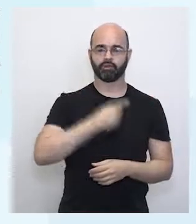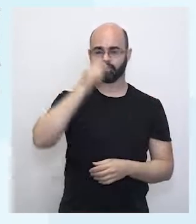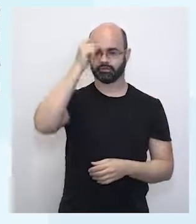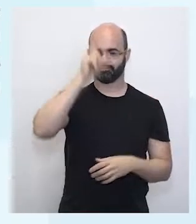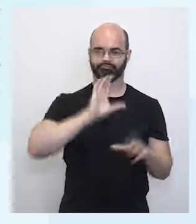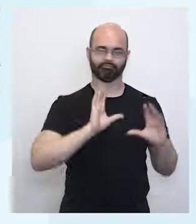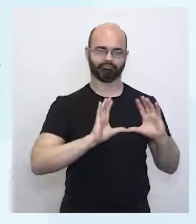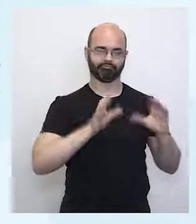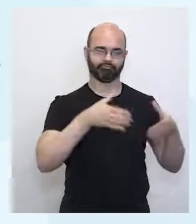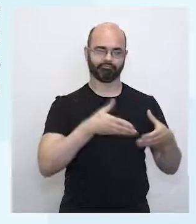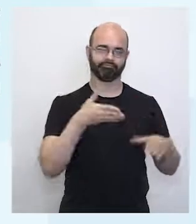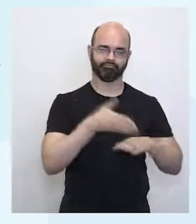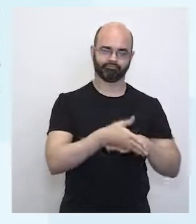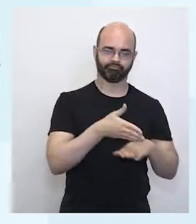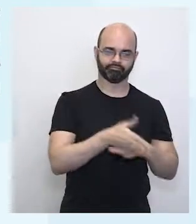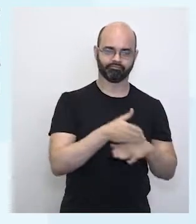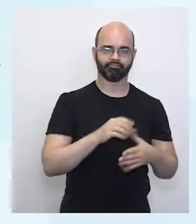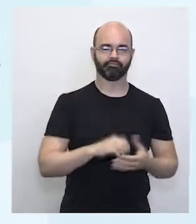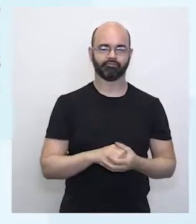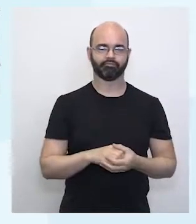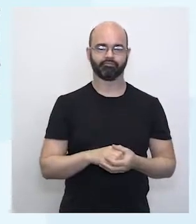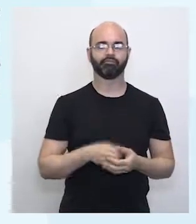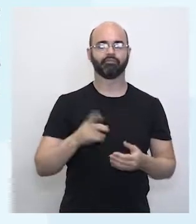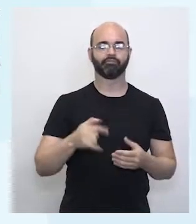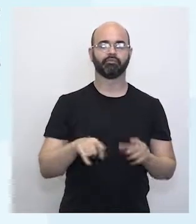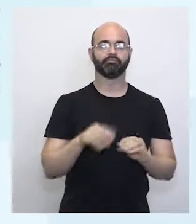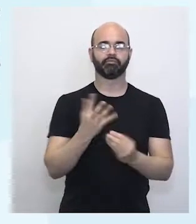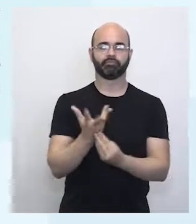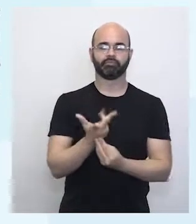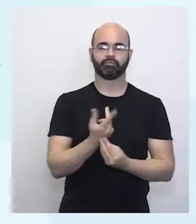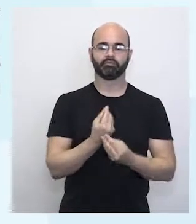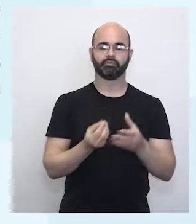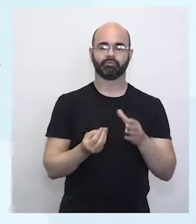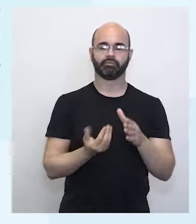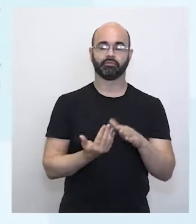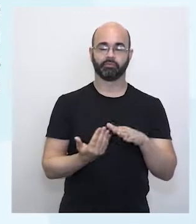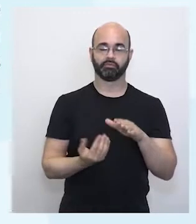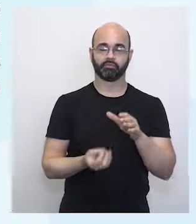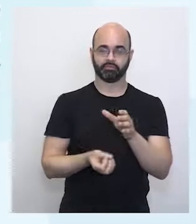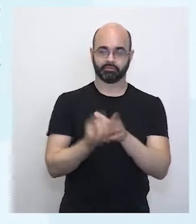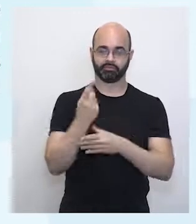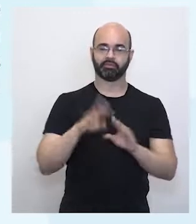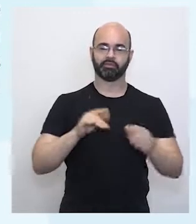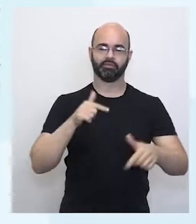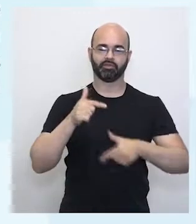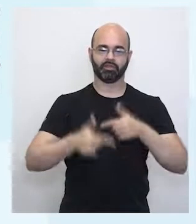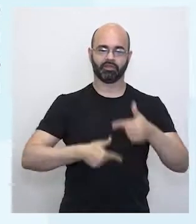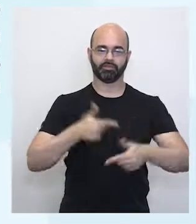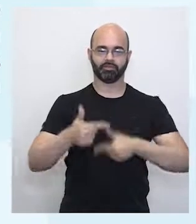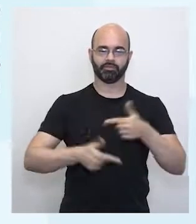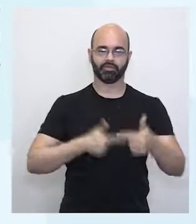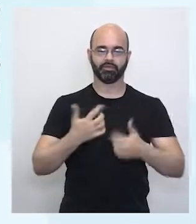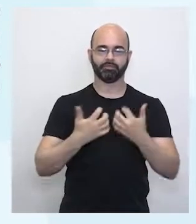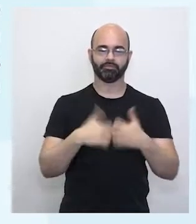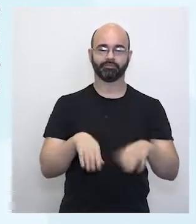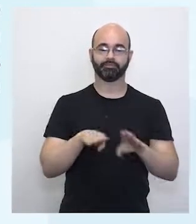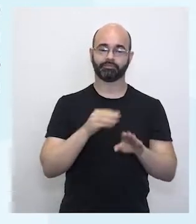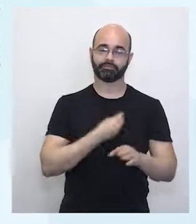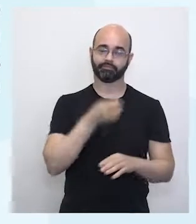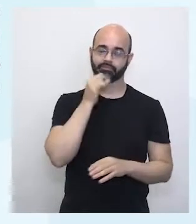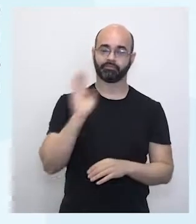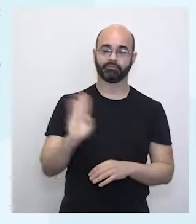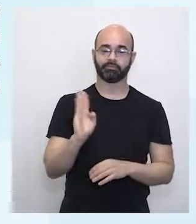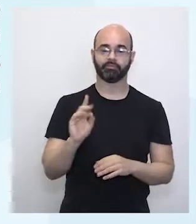da comunidade, de fruir as artes e de participar no progresso científico e nos benefícios que